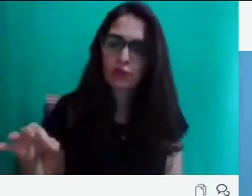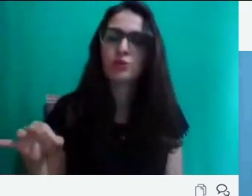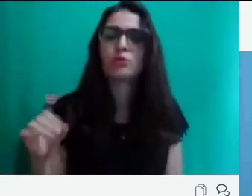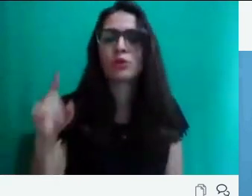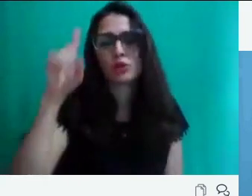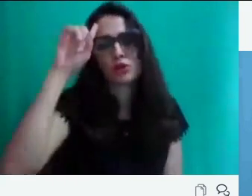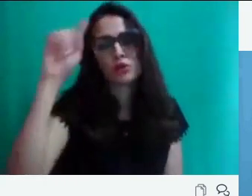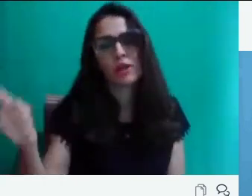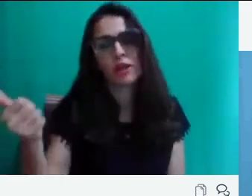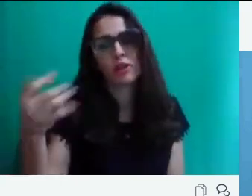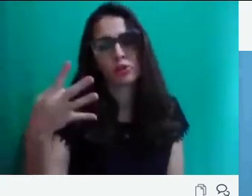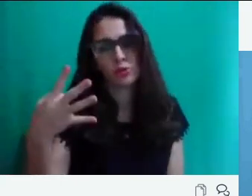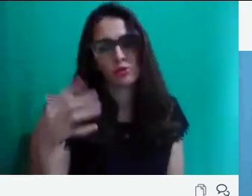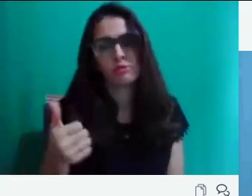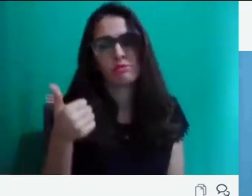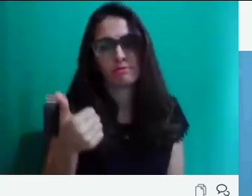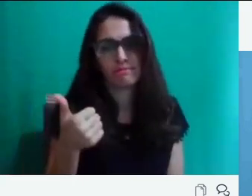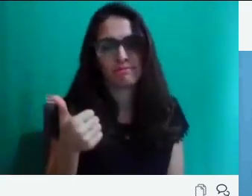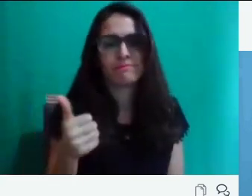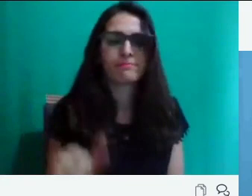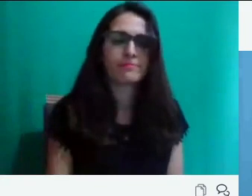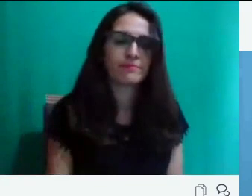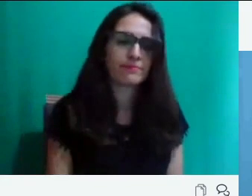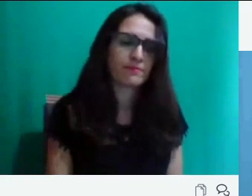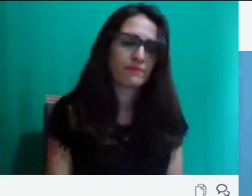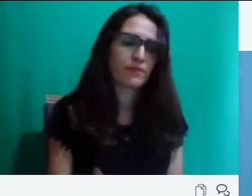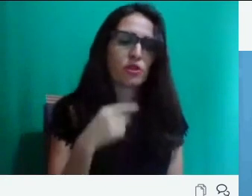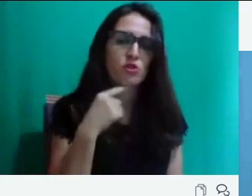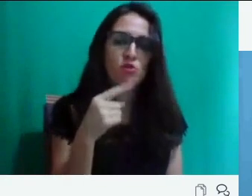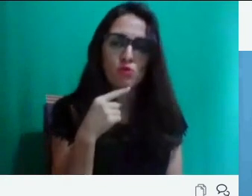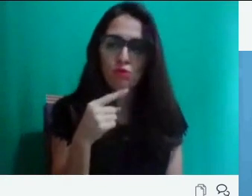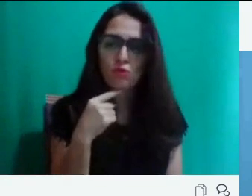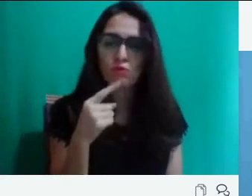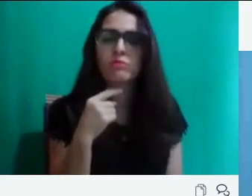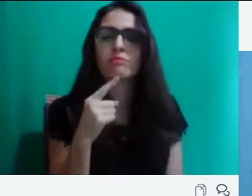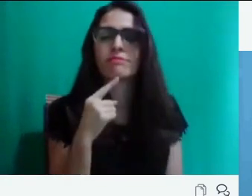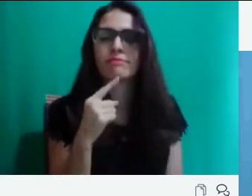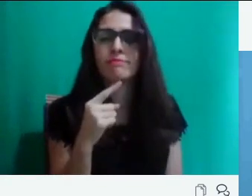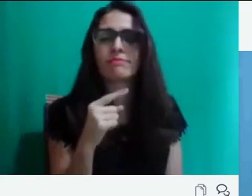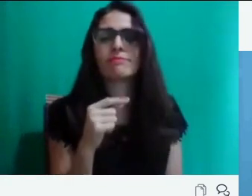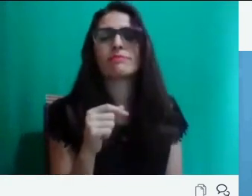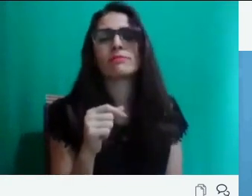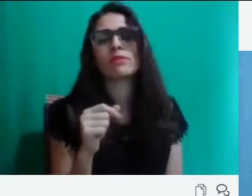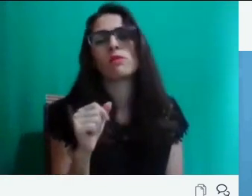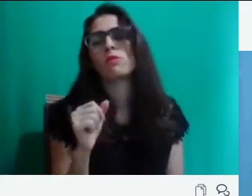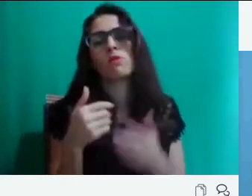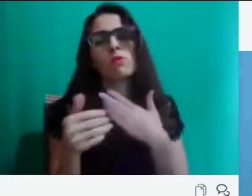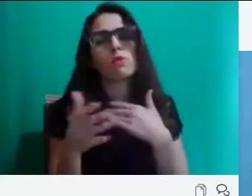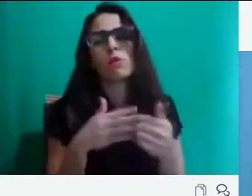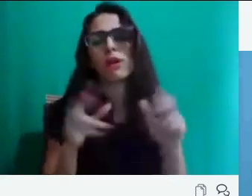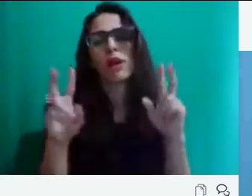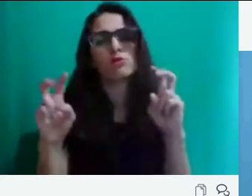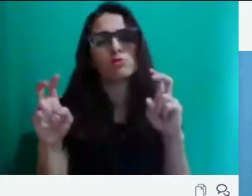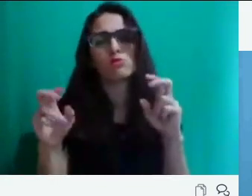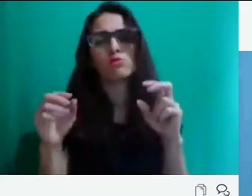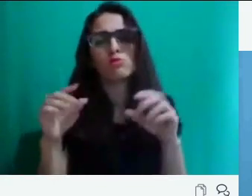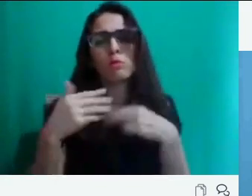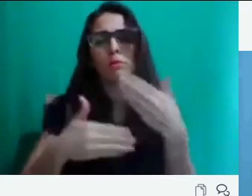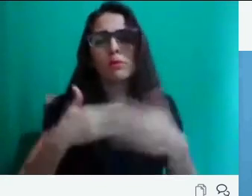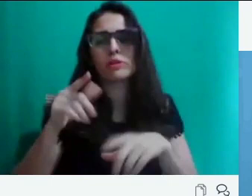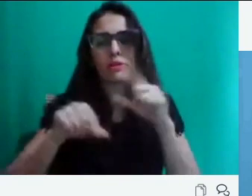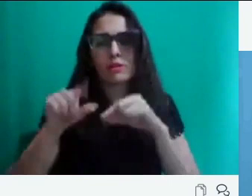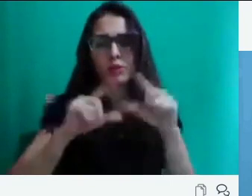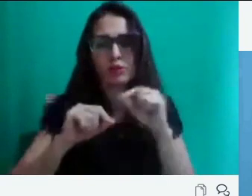dia 14. Exatamente. E outras dúvidas relacionadas ao sorteio ou qualquer outro assunto do processo